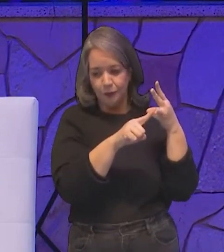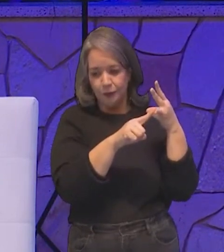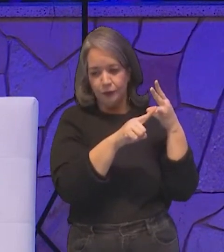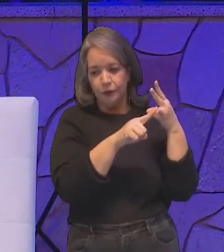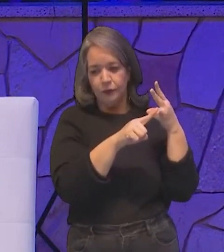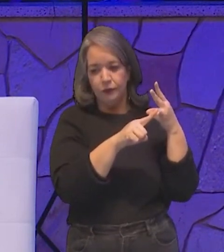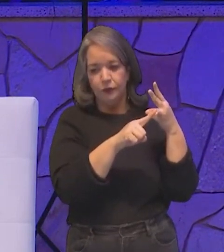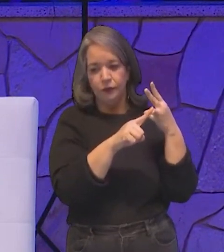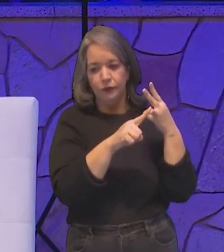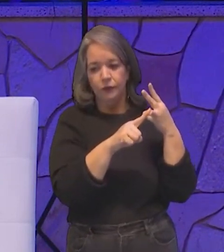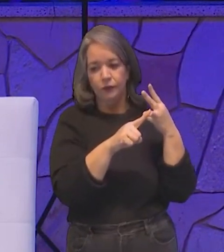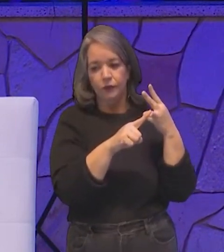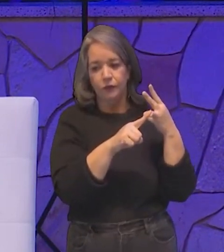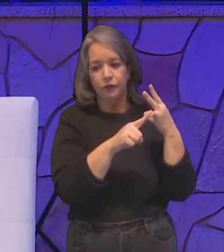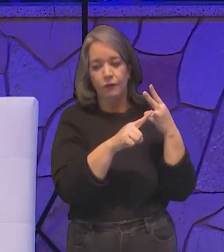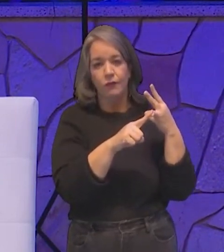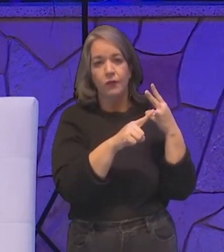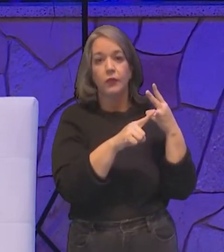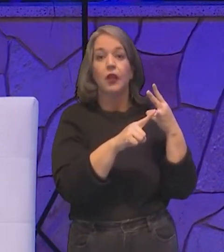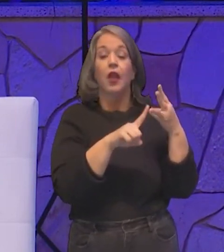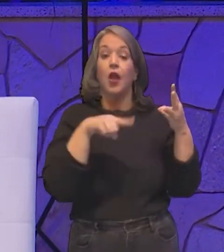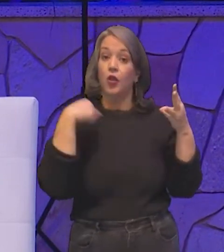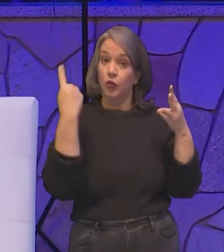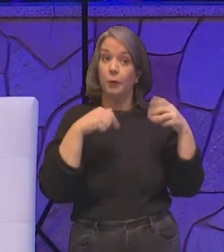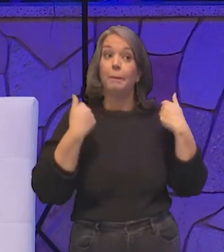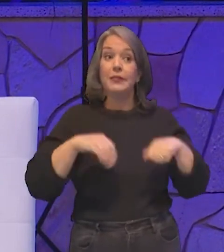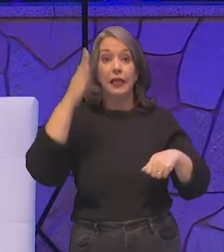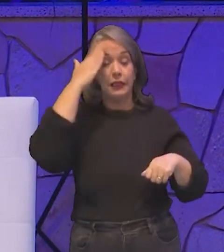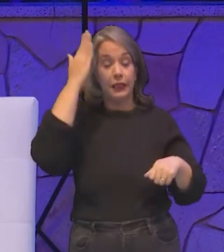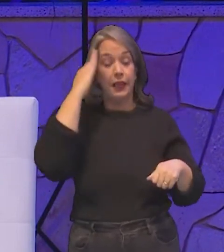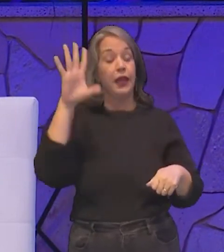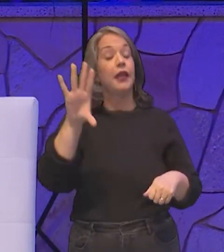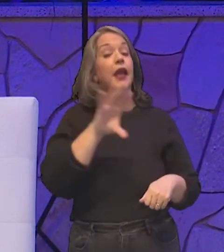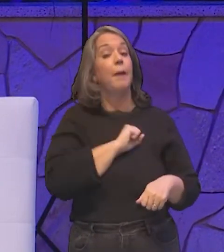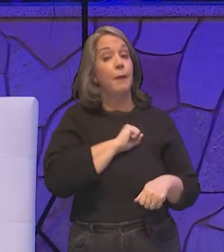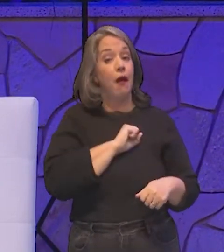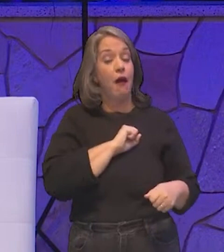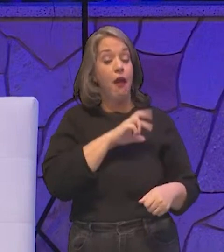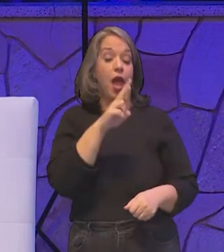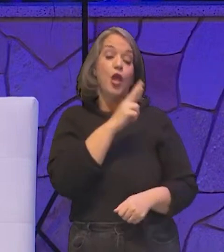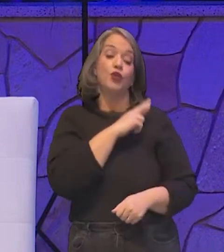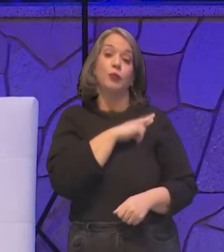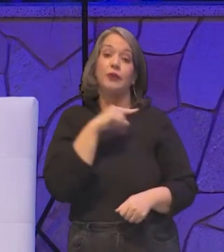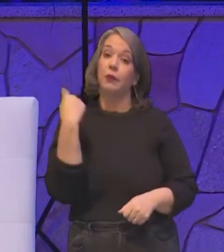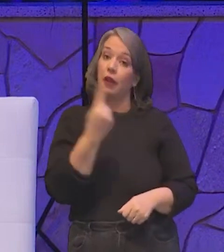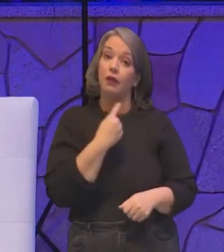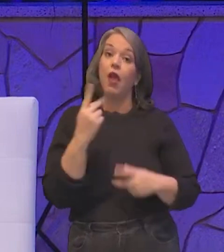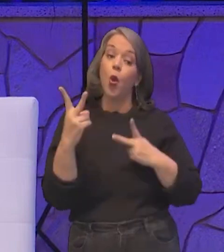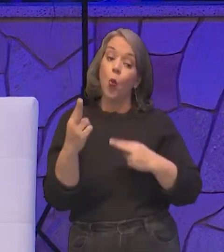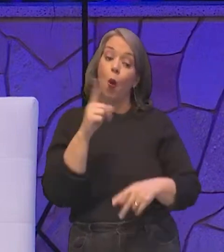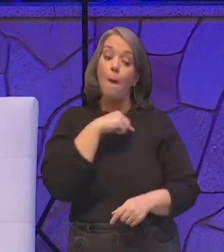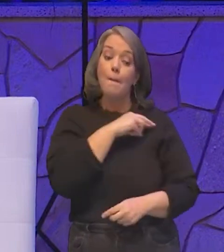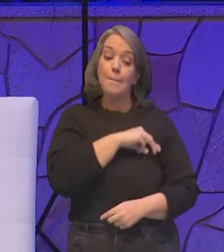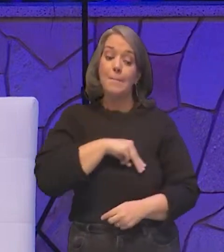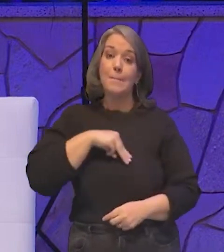porque nós temos um amor com uma missão: amar uns aos outros para glorificar a Deus.